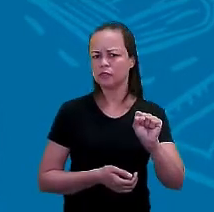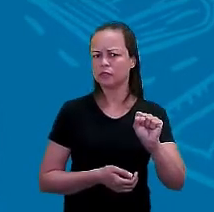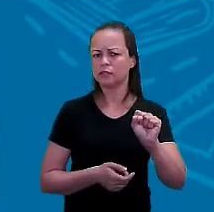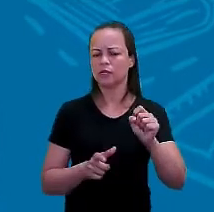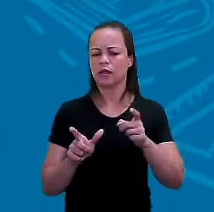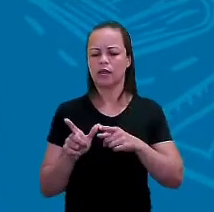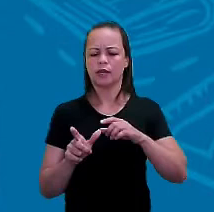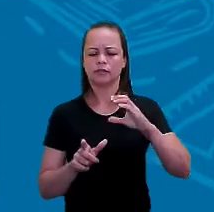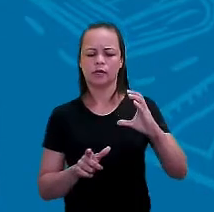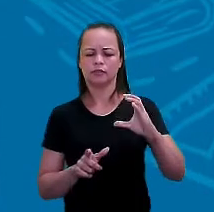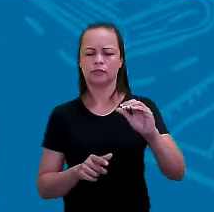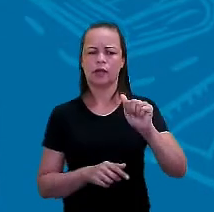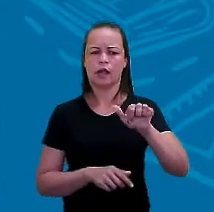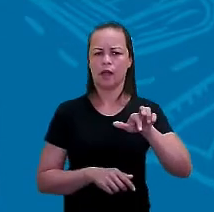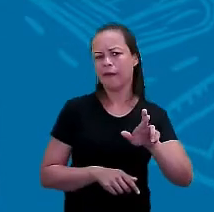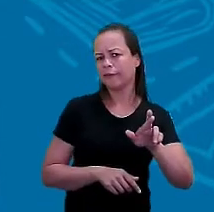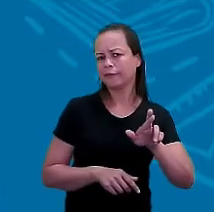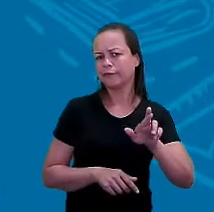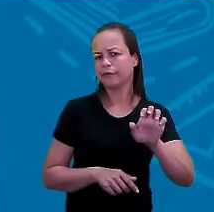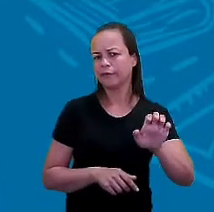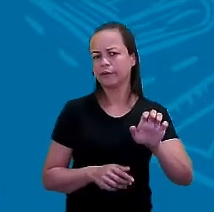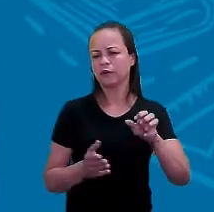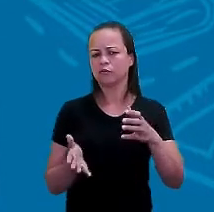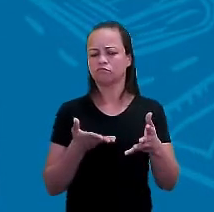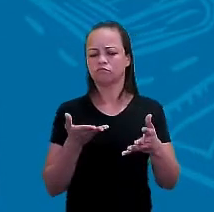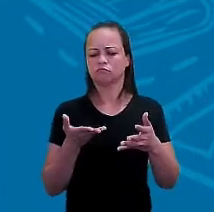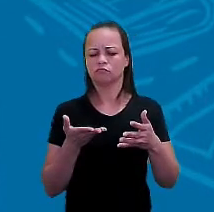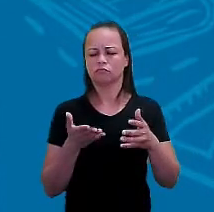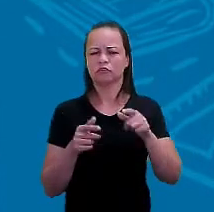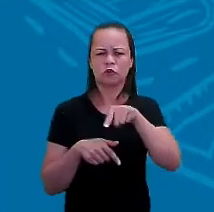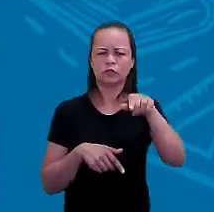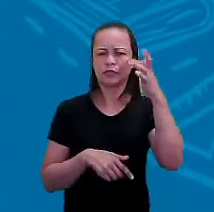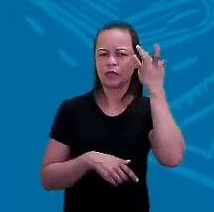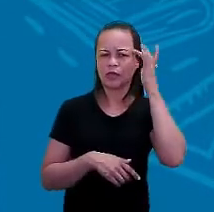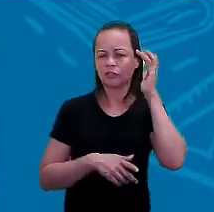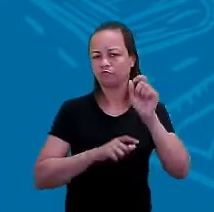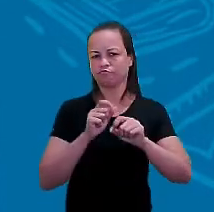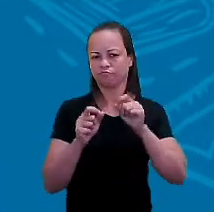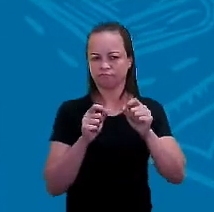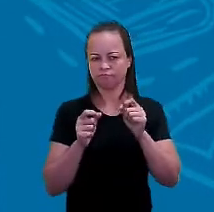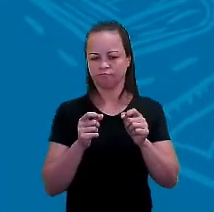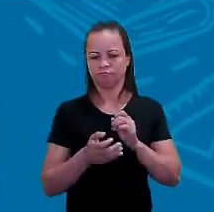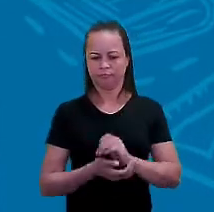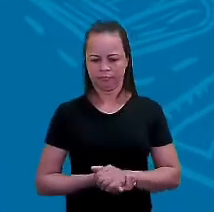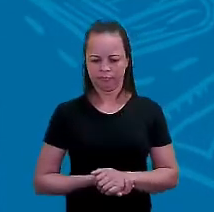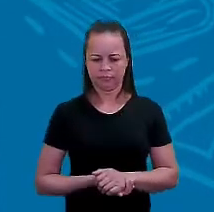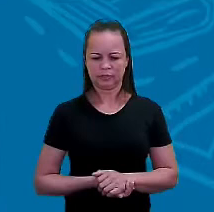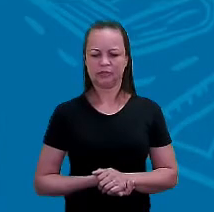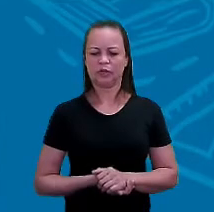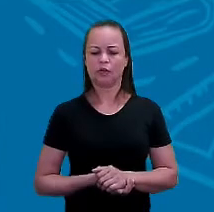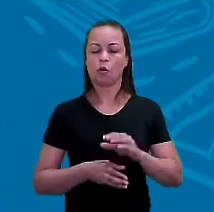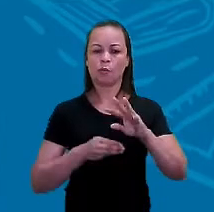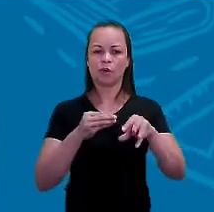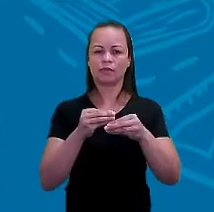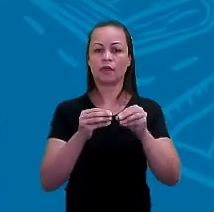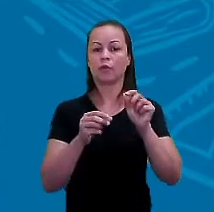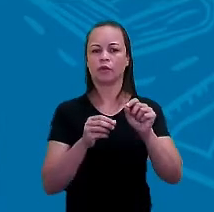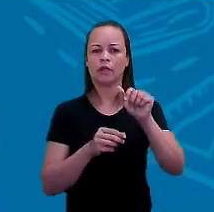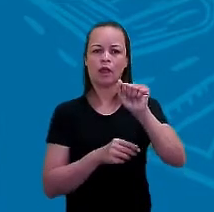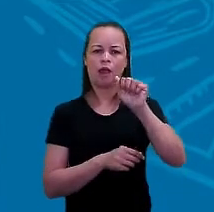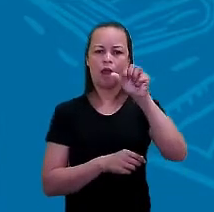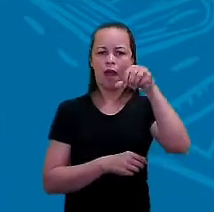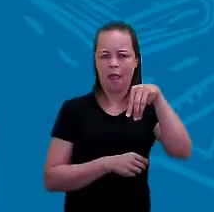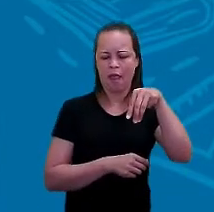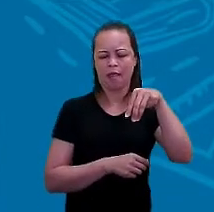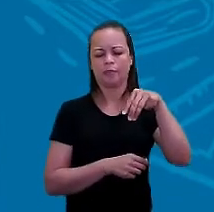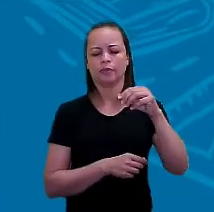is, letter C. You are. O que é que vocês acham? Ali a gente vai completar com am, is ou are.